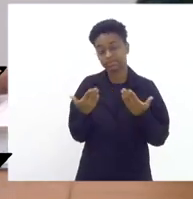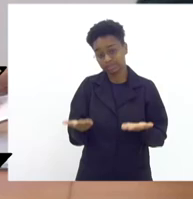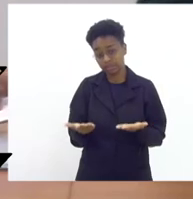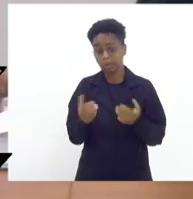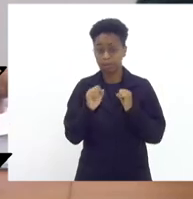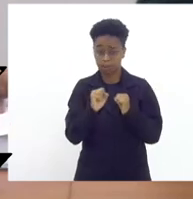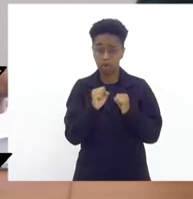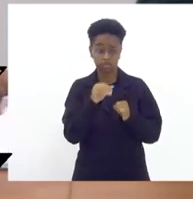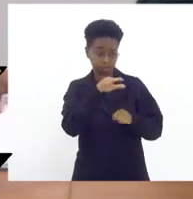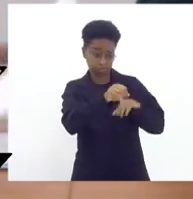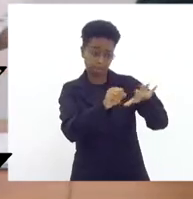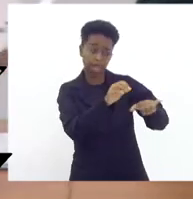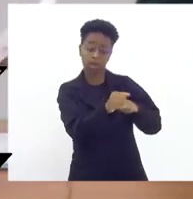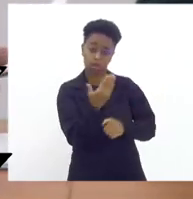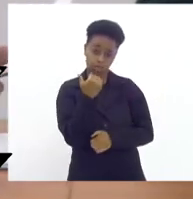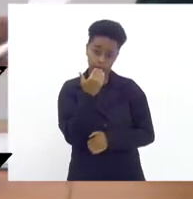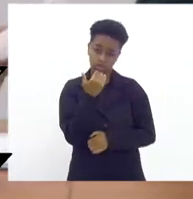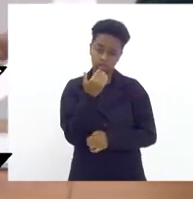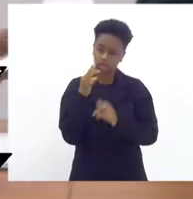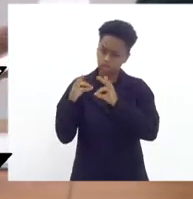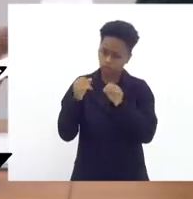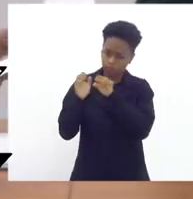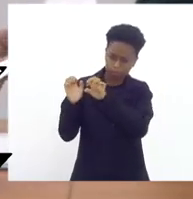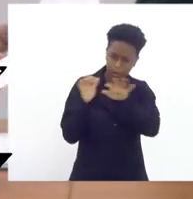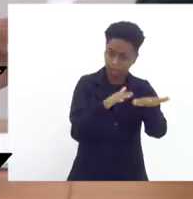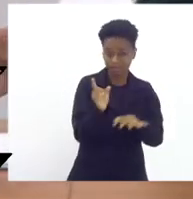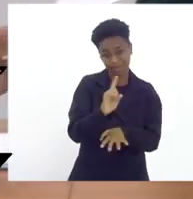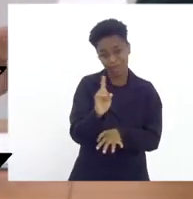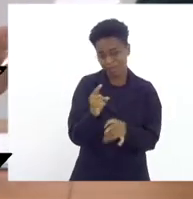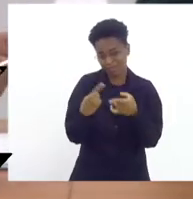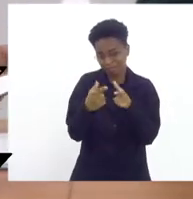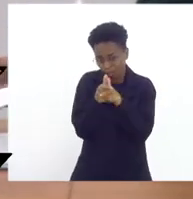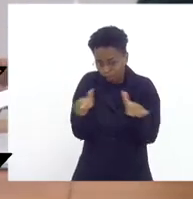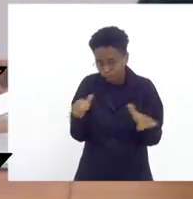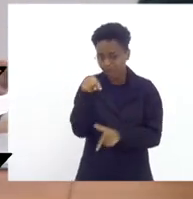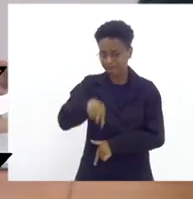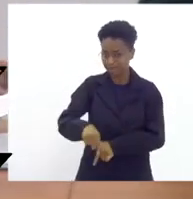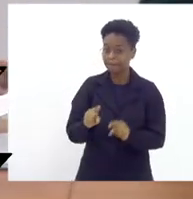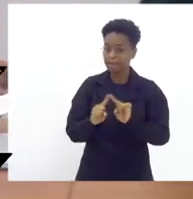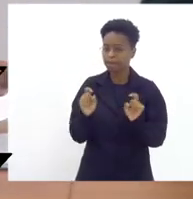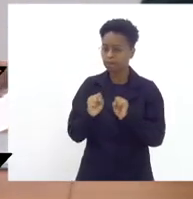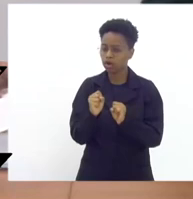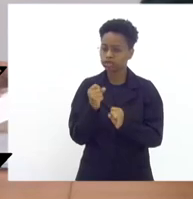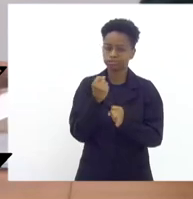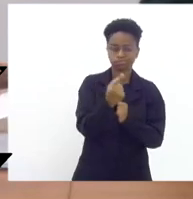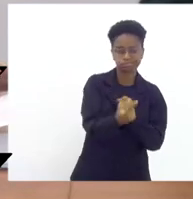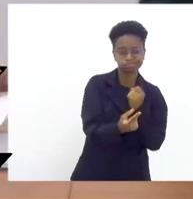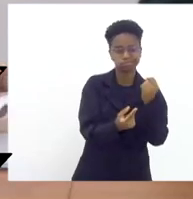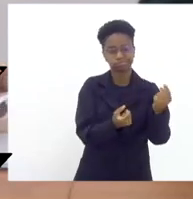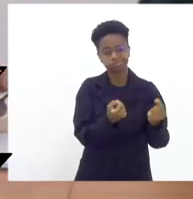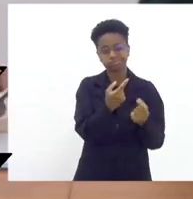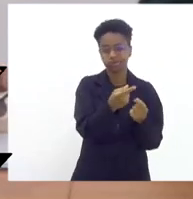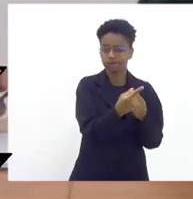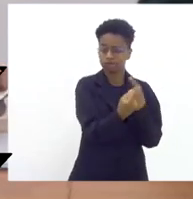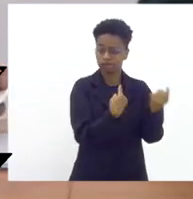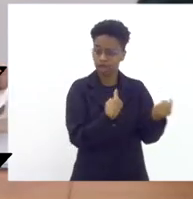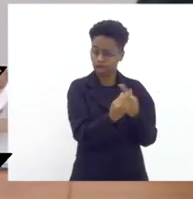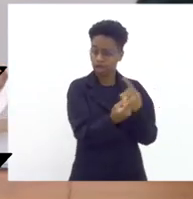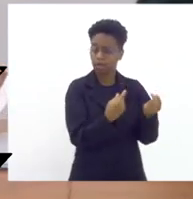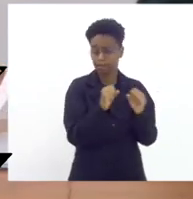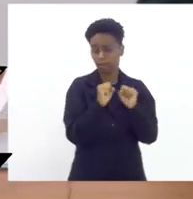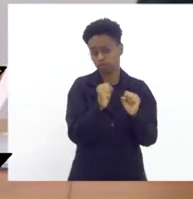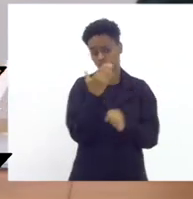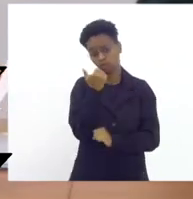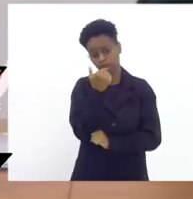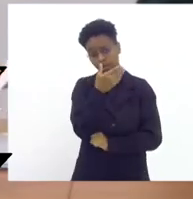possam servir a vontade não todo mundo junto né para não esvaziar a audiência mas fiquem à vontade para vir aqui do